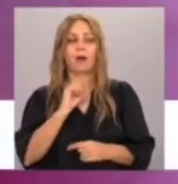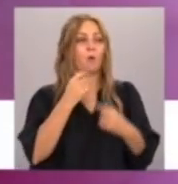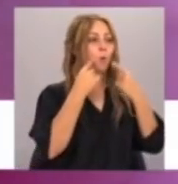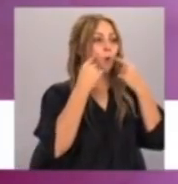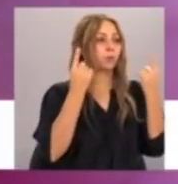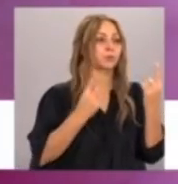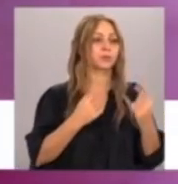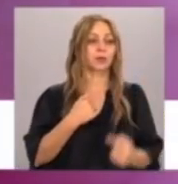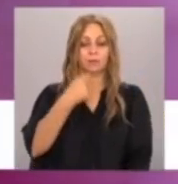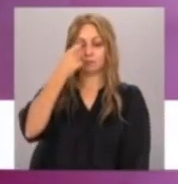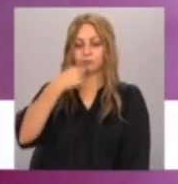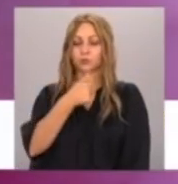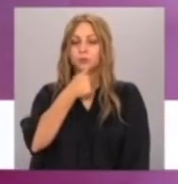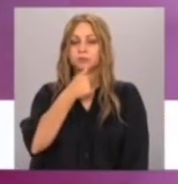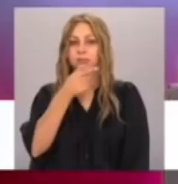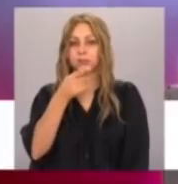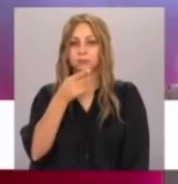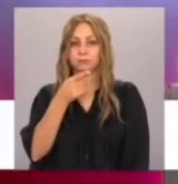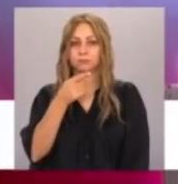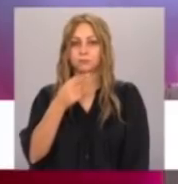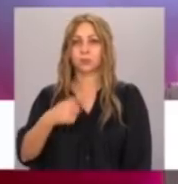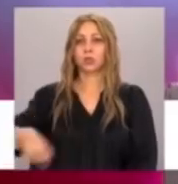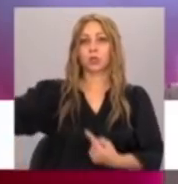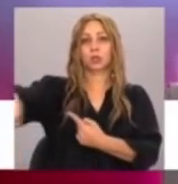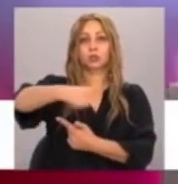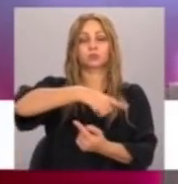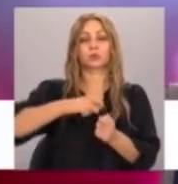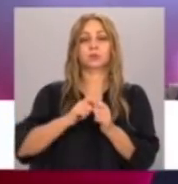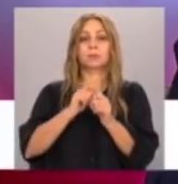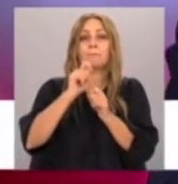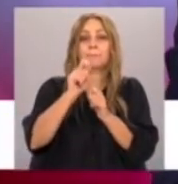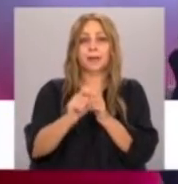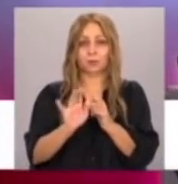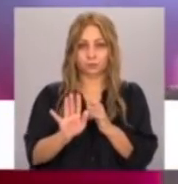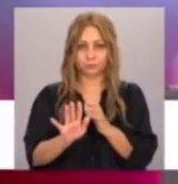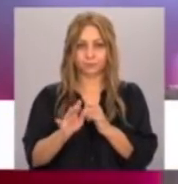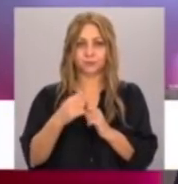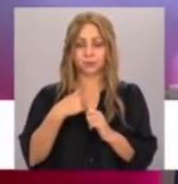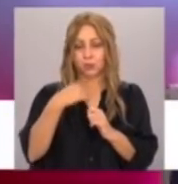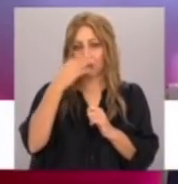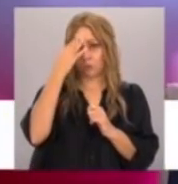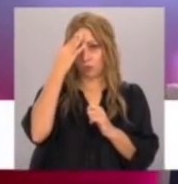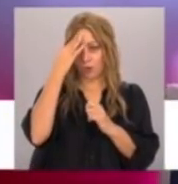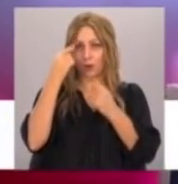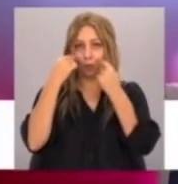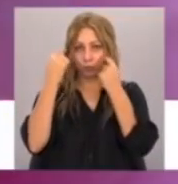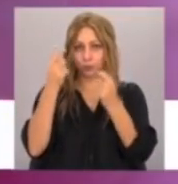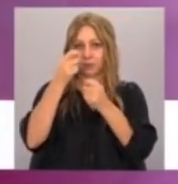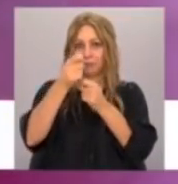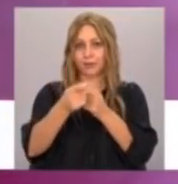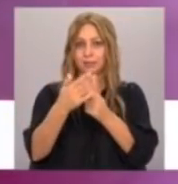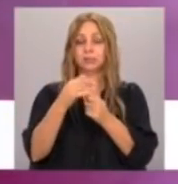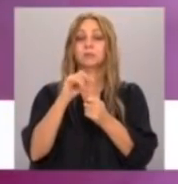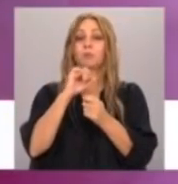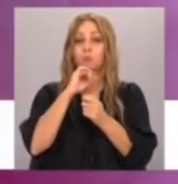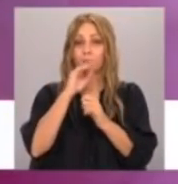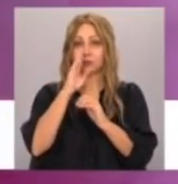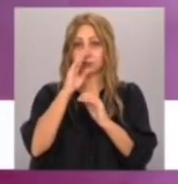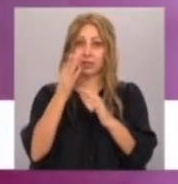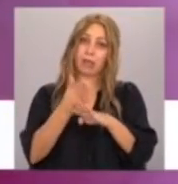público e público paga Olha eu entendo que isso pode acontecer se as coisas estiverem contratualizados